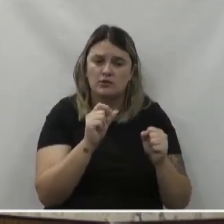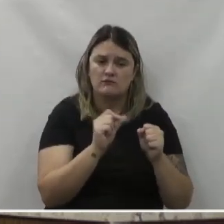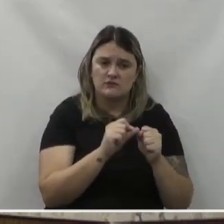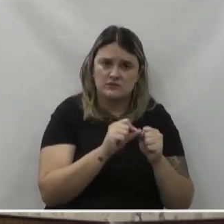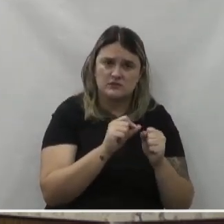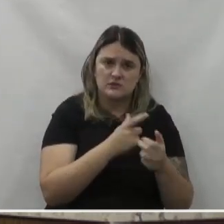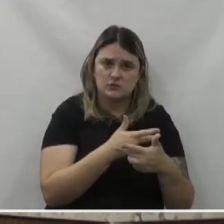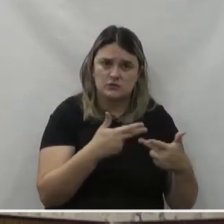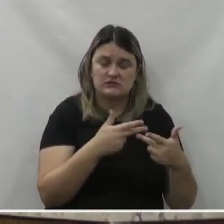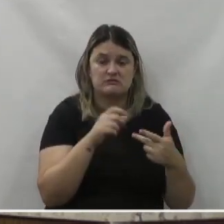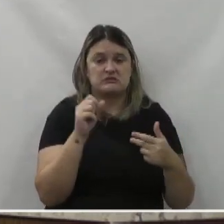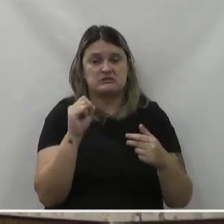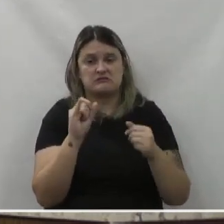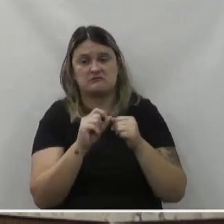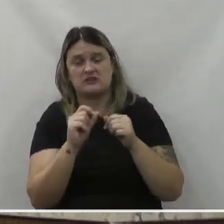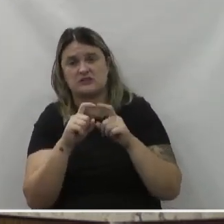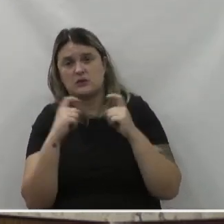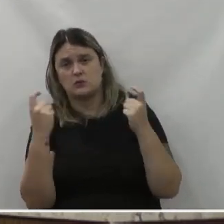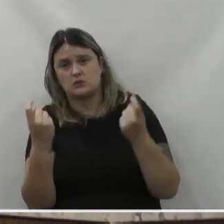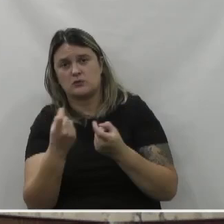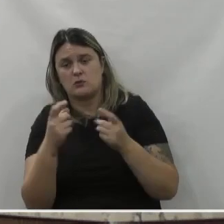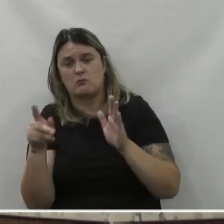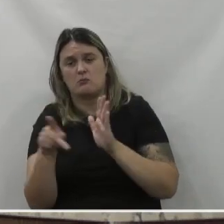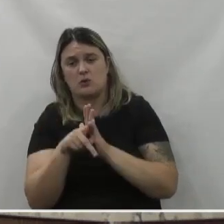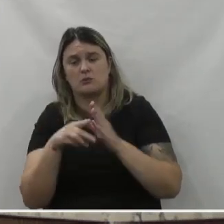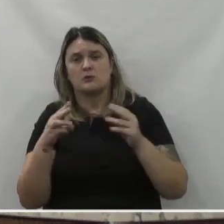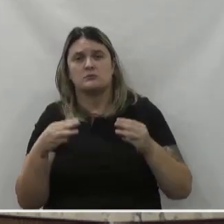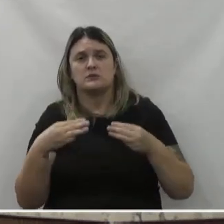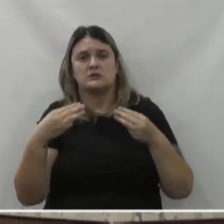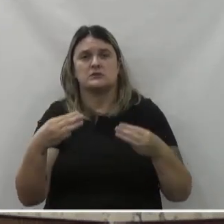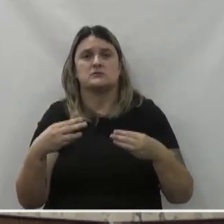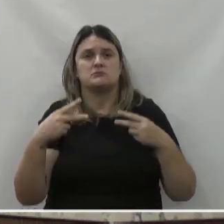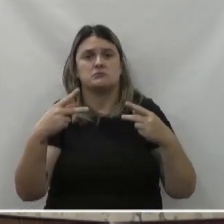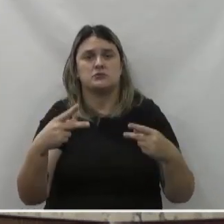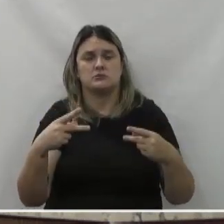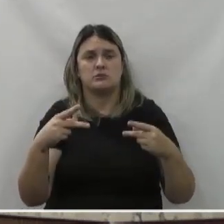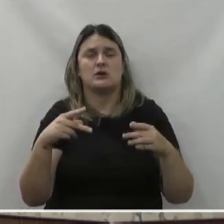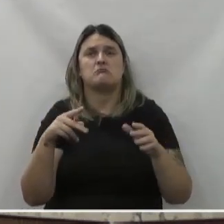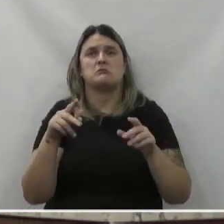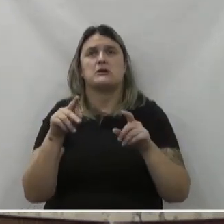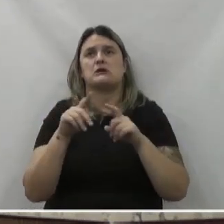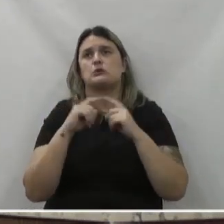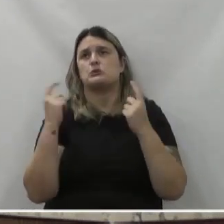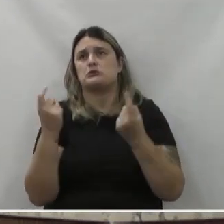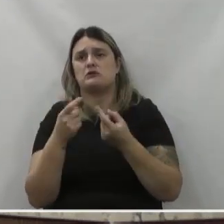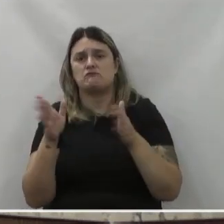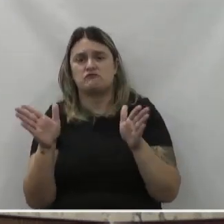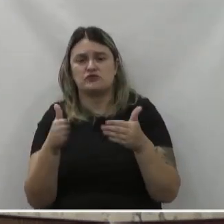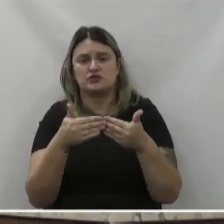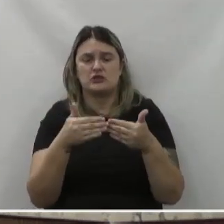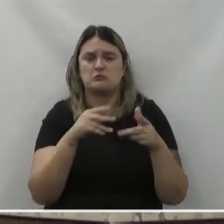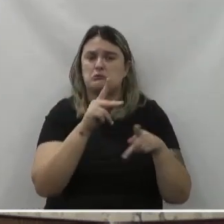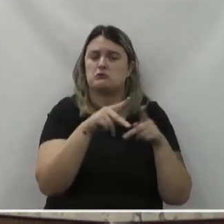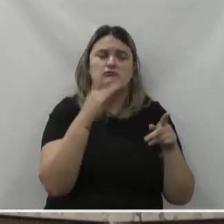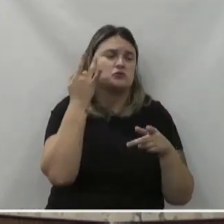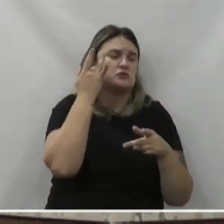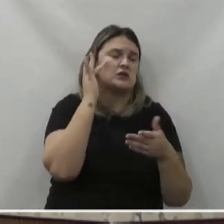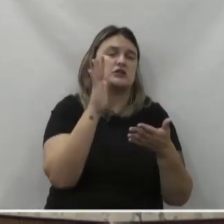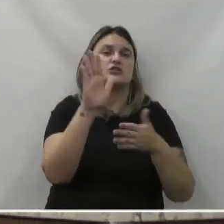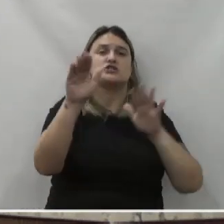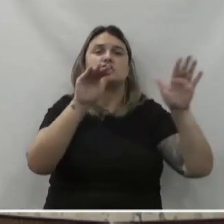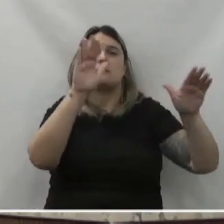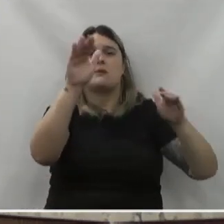se for reunião exclusiva com o Ministério Público, exclusiva aí com a população, com alguns